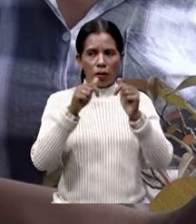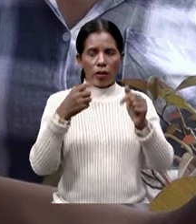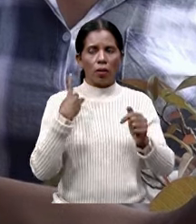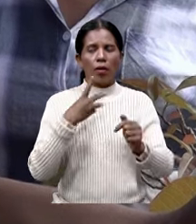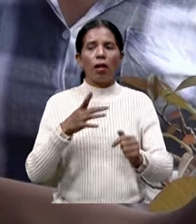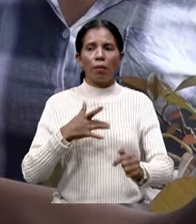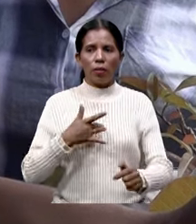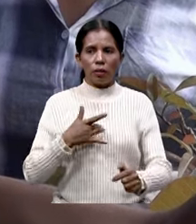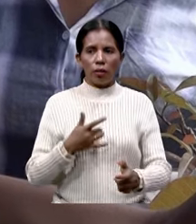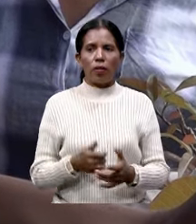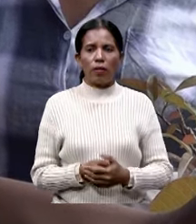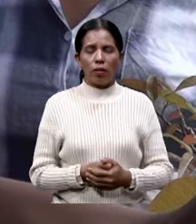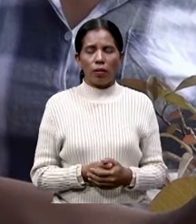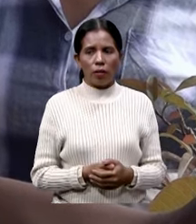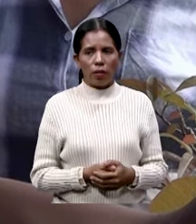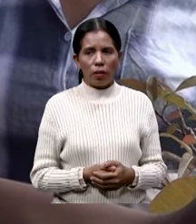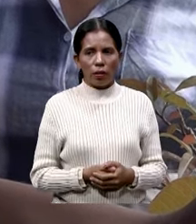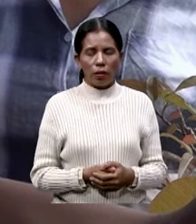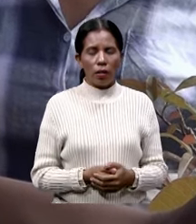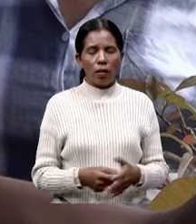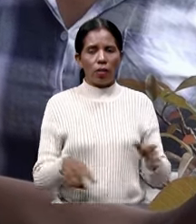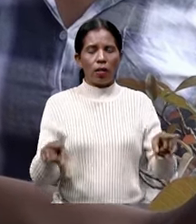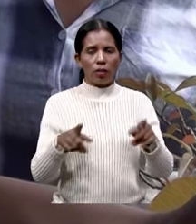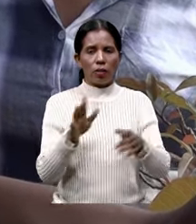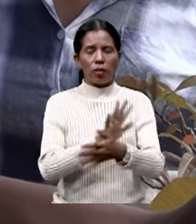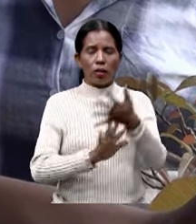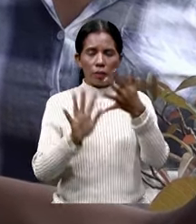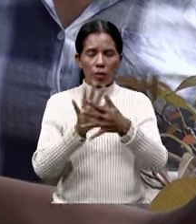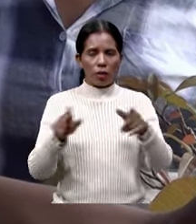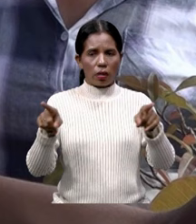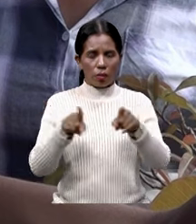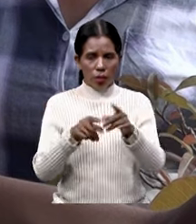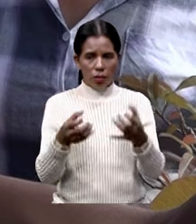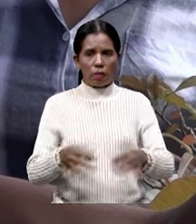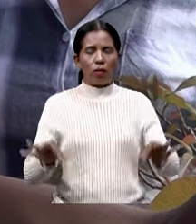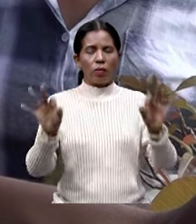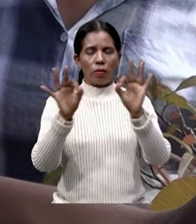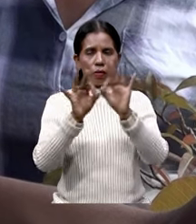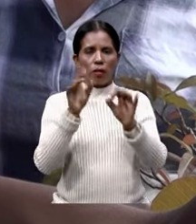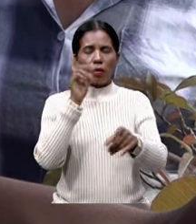senti kata evento de hanisa ne evento de nebe ke importante tebis ba